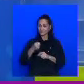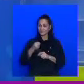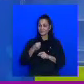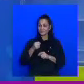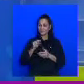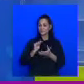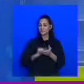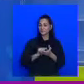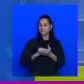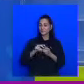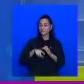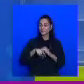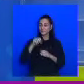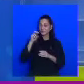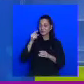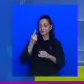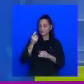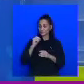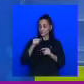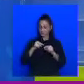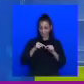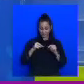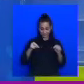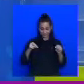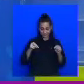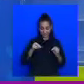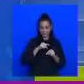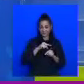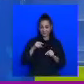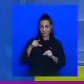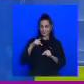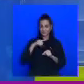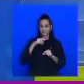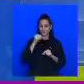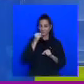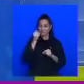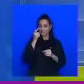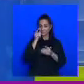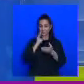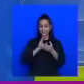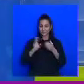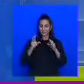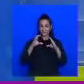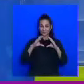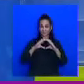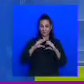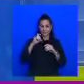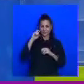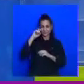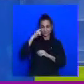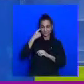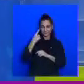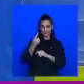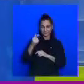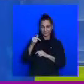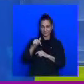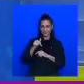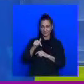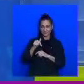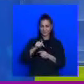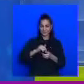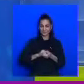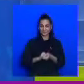números, ainda faltam 10. Você tem muitas chances. Bola preta, número 17.